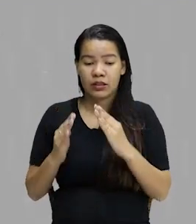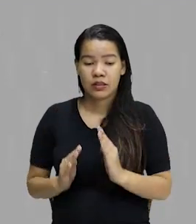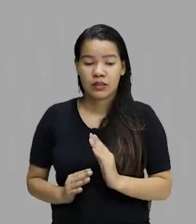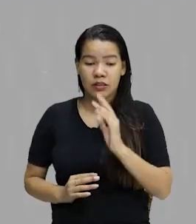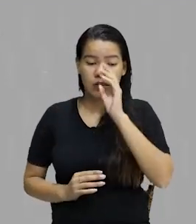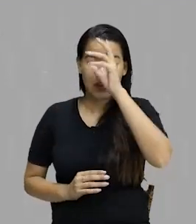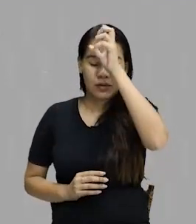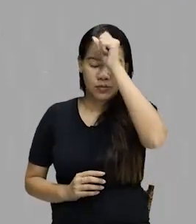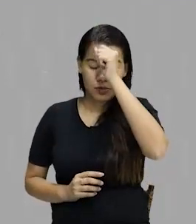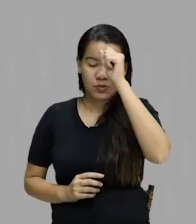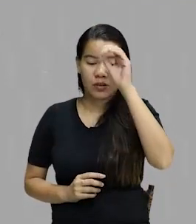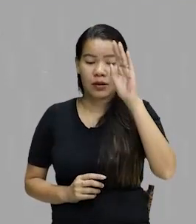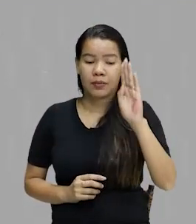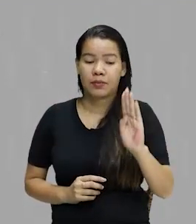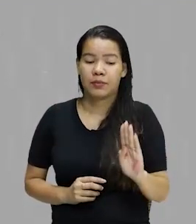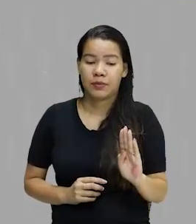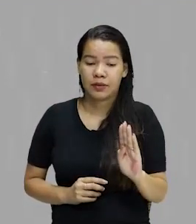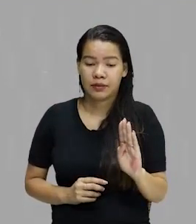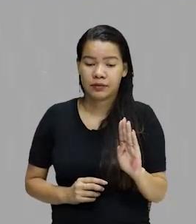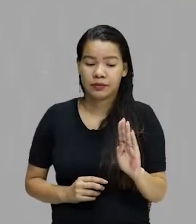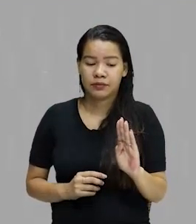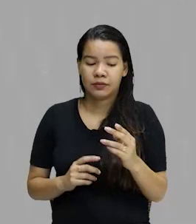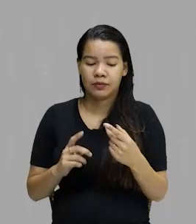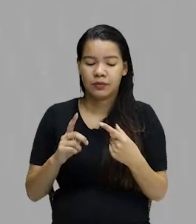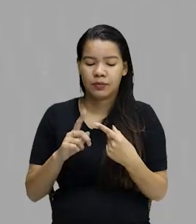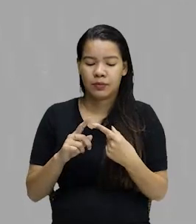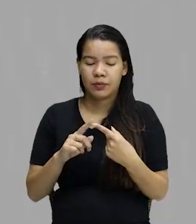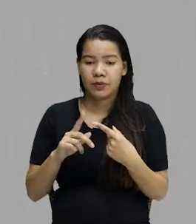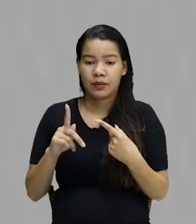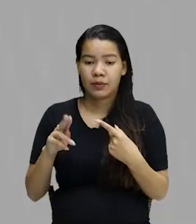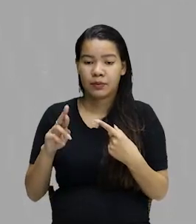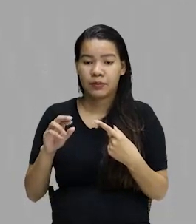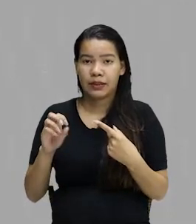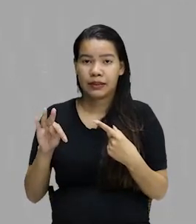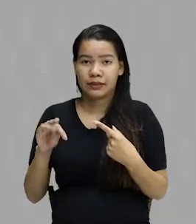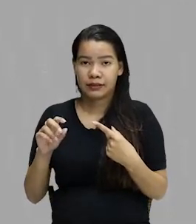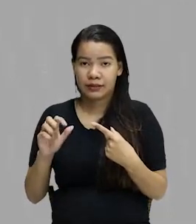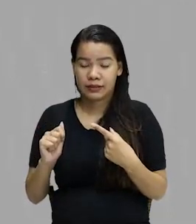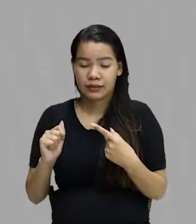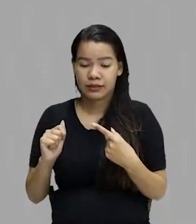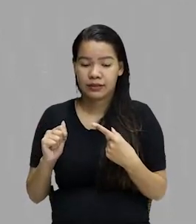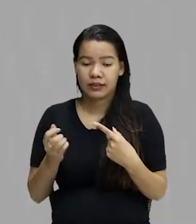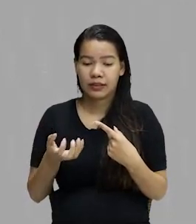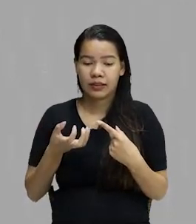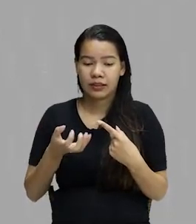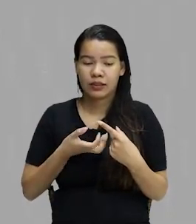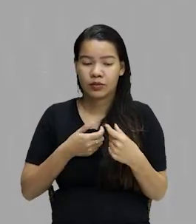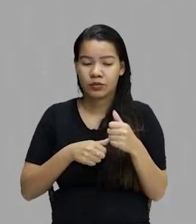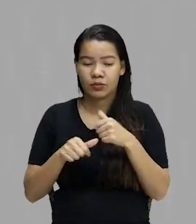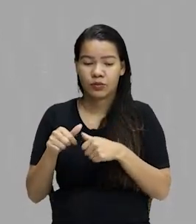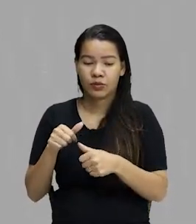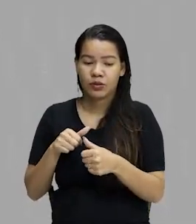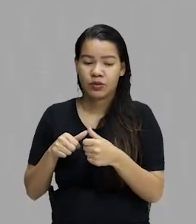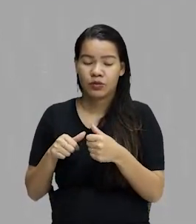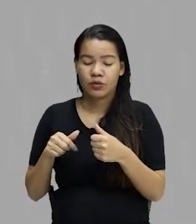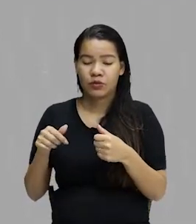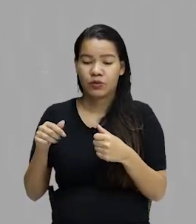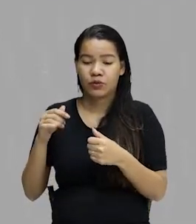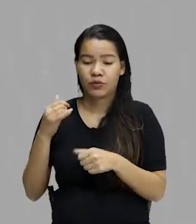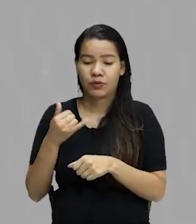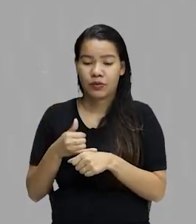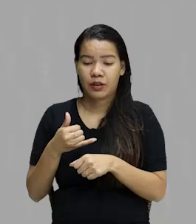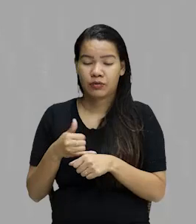turma, ó, nós temos a prata querendo deslocar o ferro. Olhando a fila